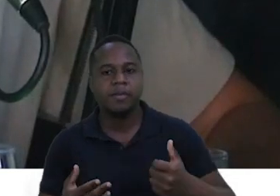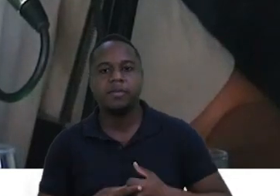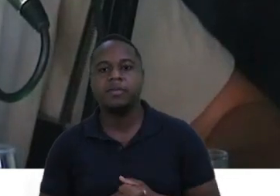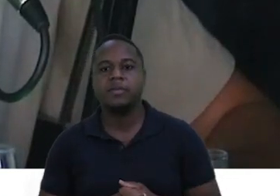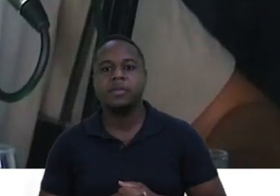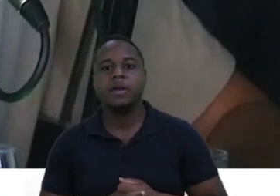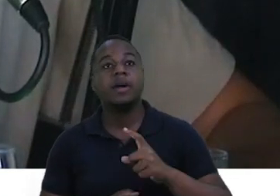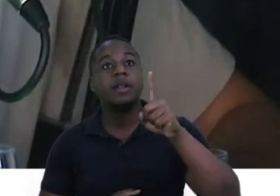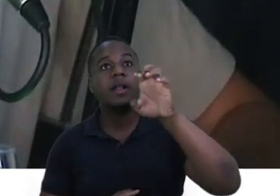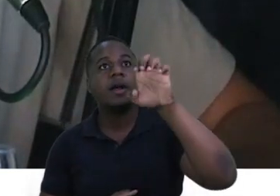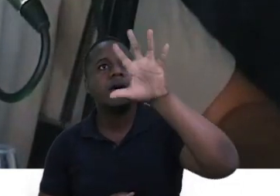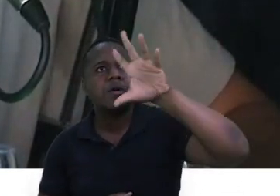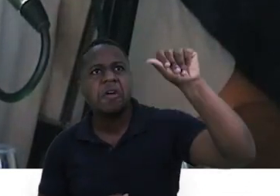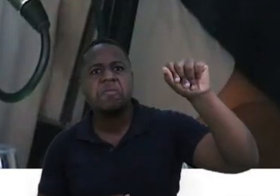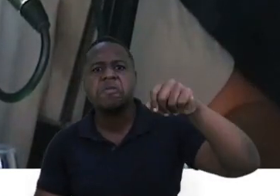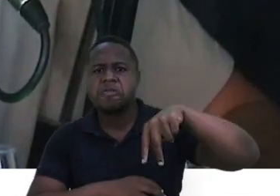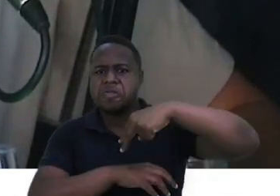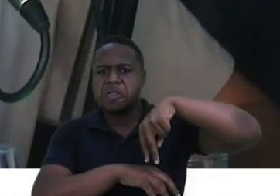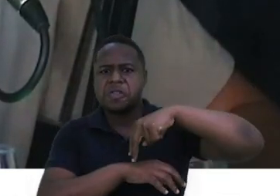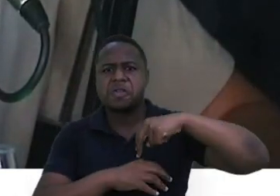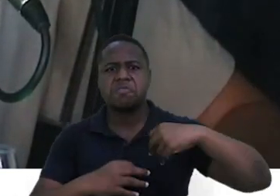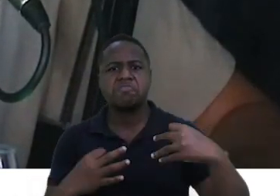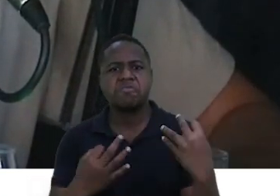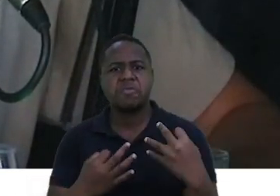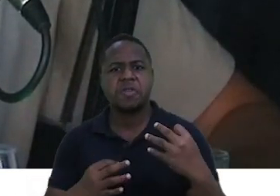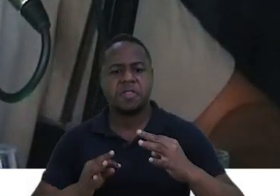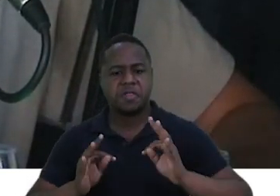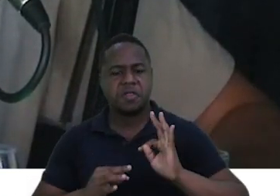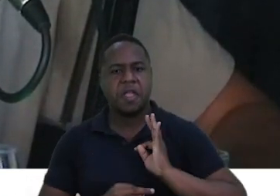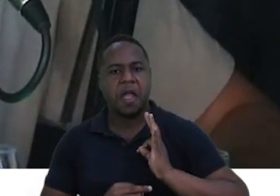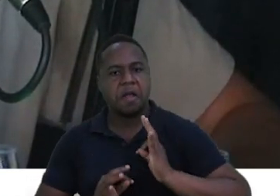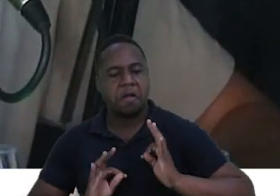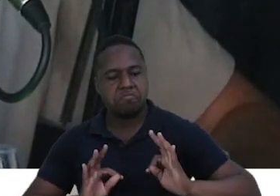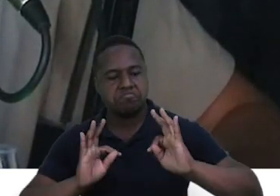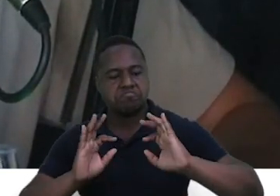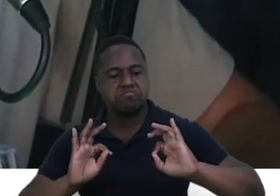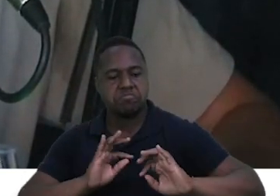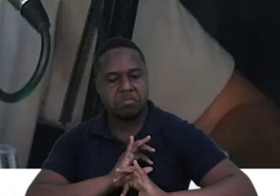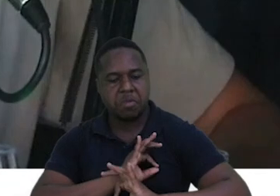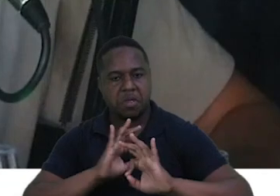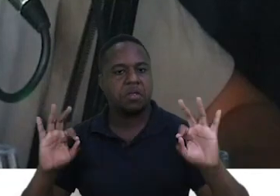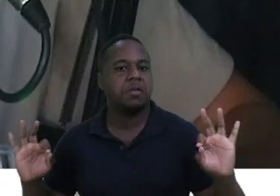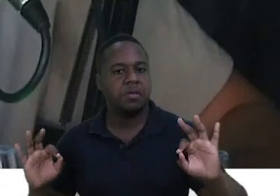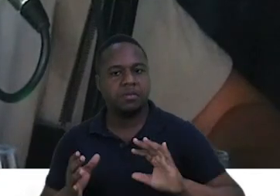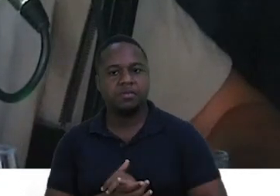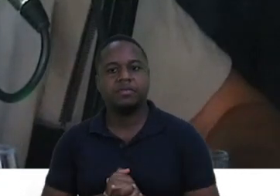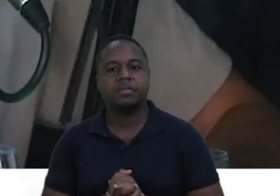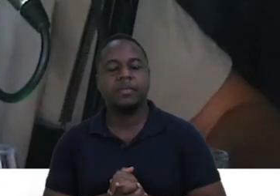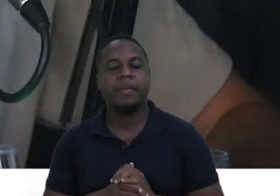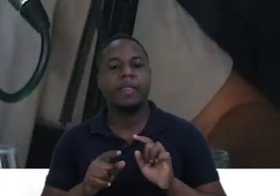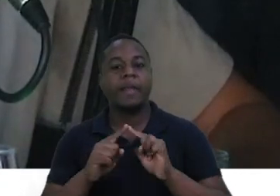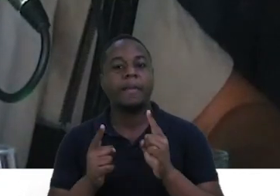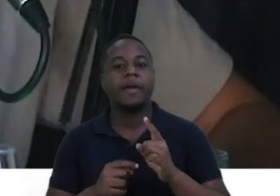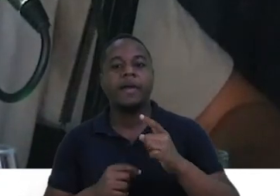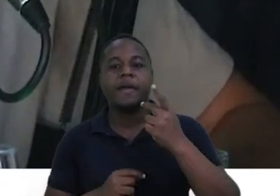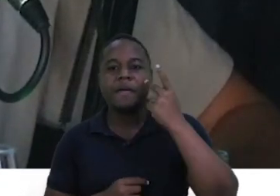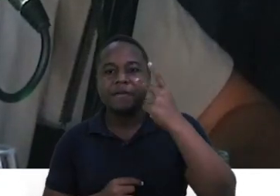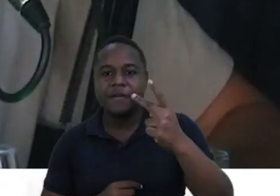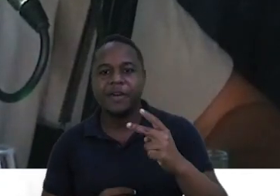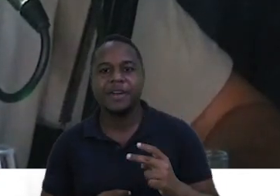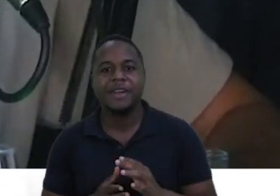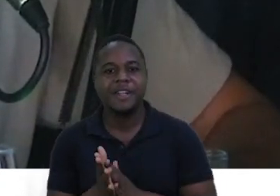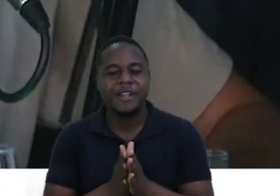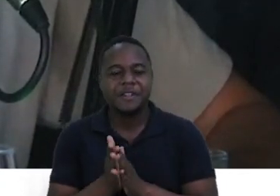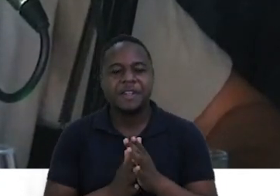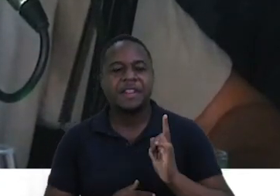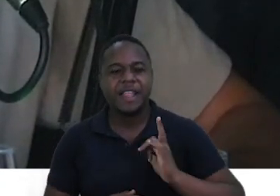na Europa que dançam muito bem, que são super técnicas. E aí, o interessante é a gente dar uma mexida nesse